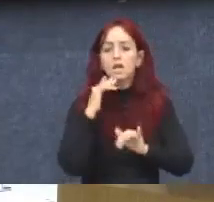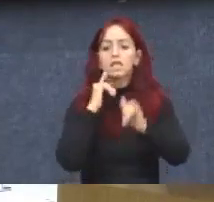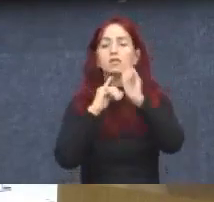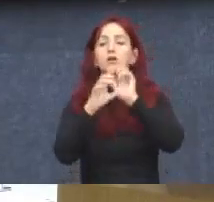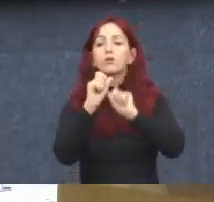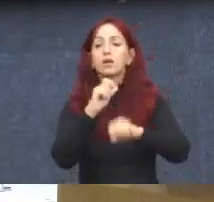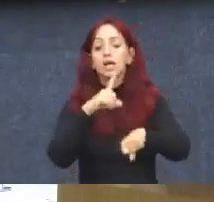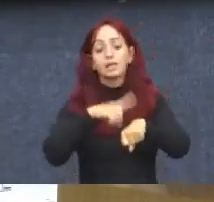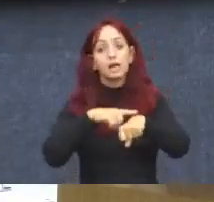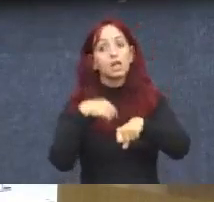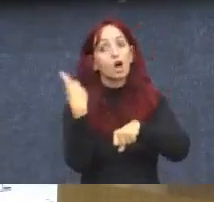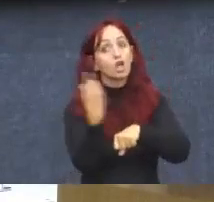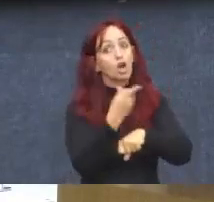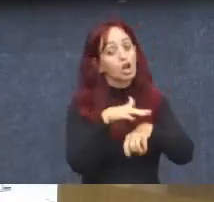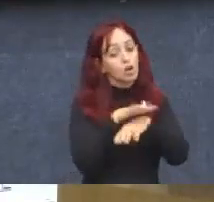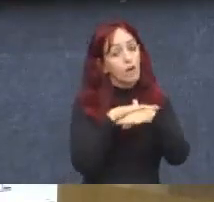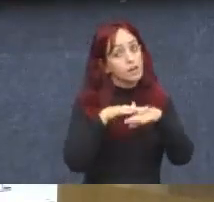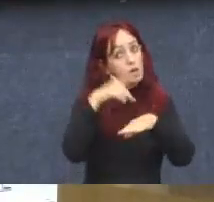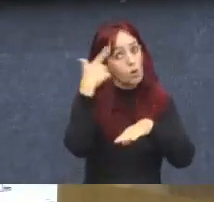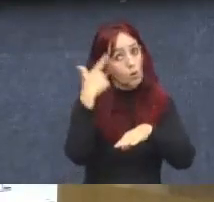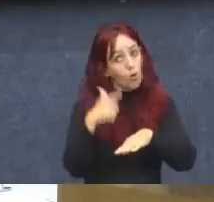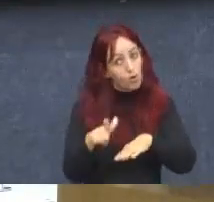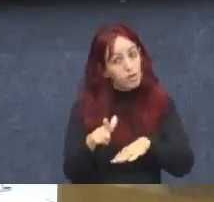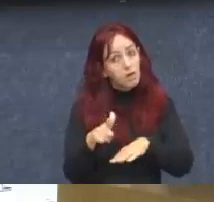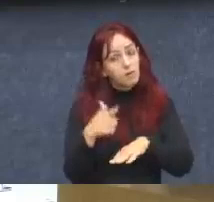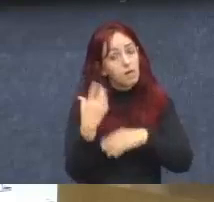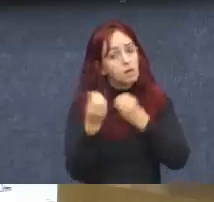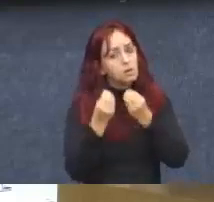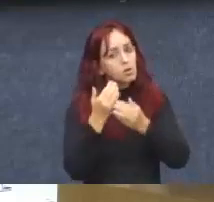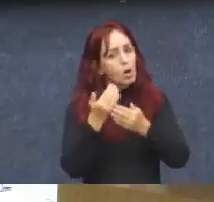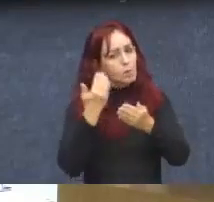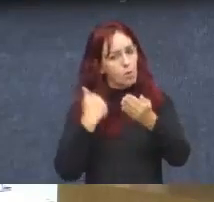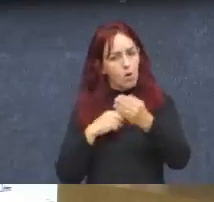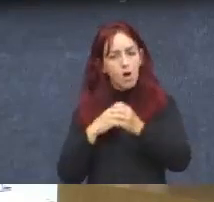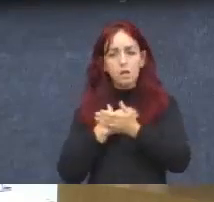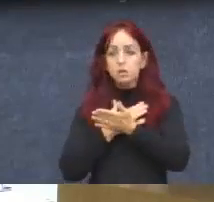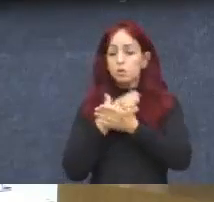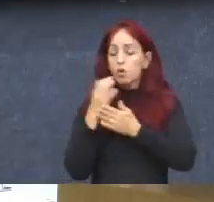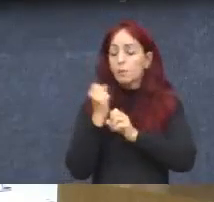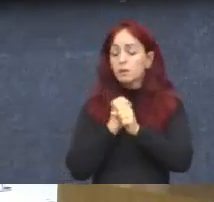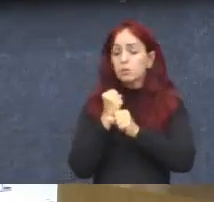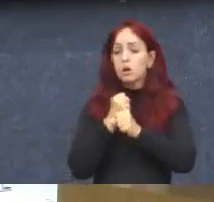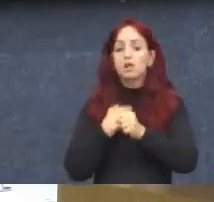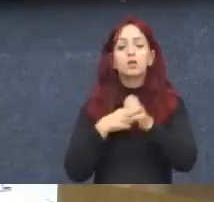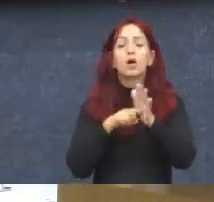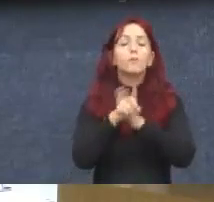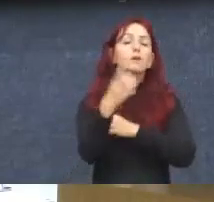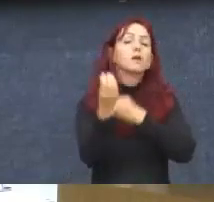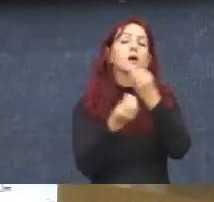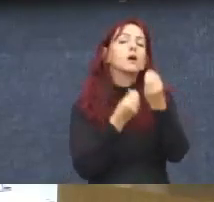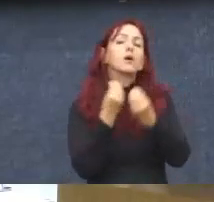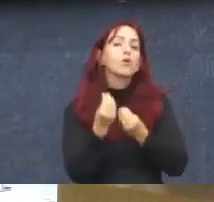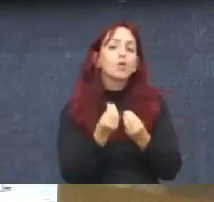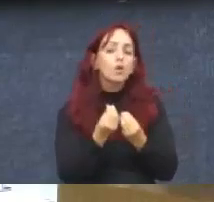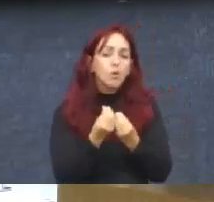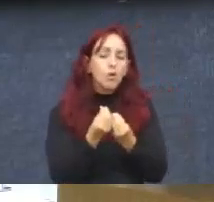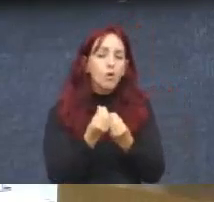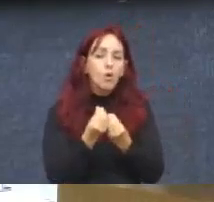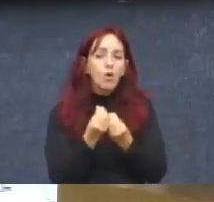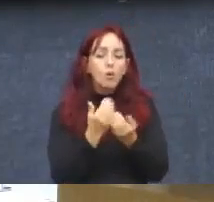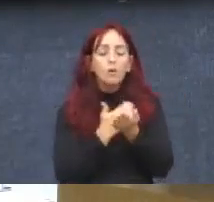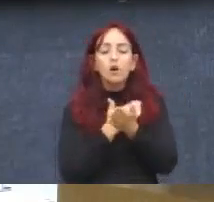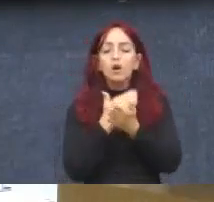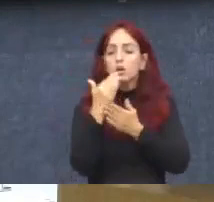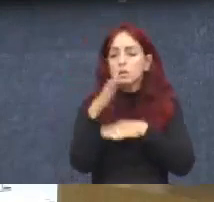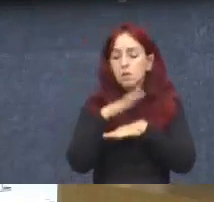hora da gente conversar de novo, como a gente conversou lá no início do ano, para eu perguntar como anda aquela inicial